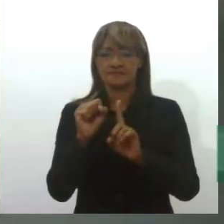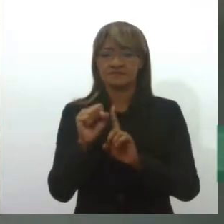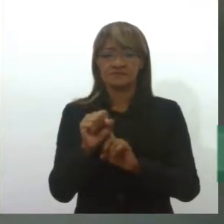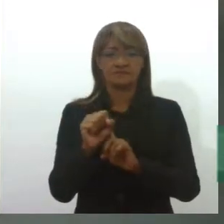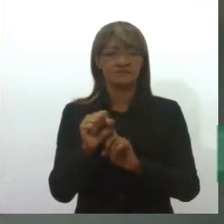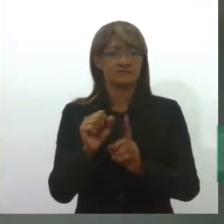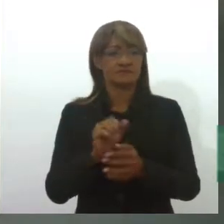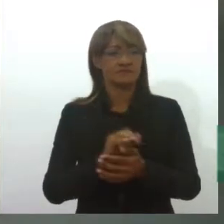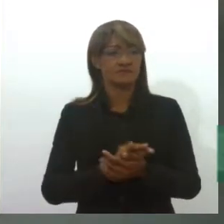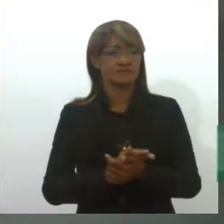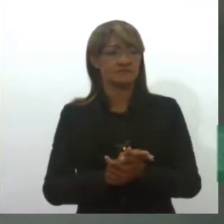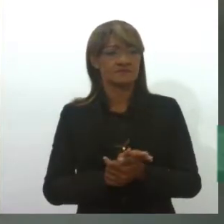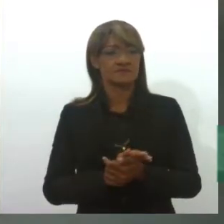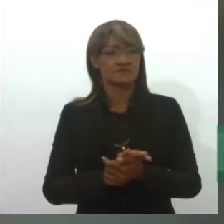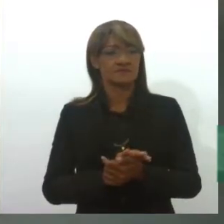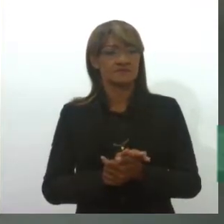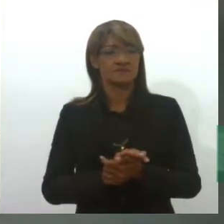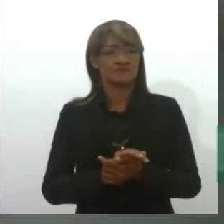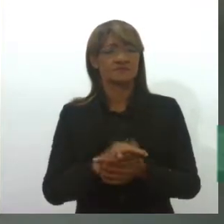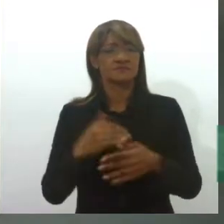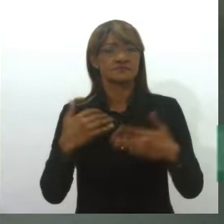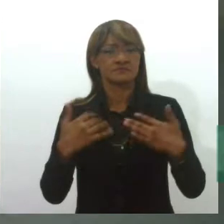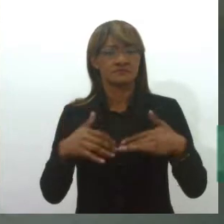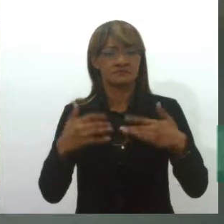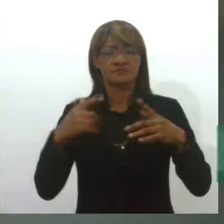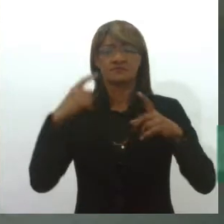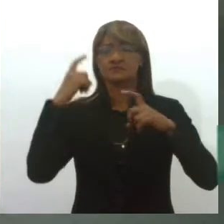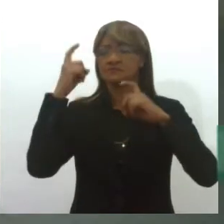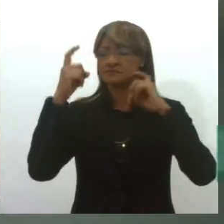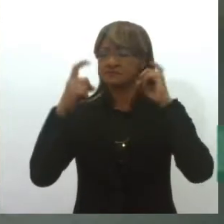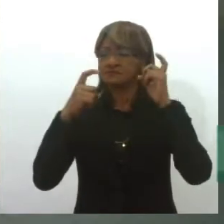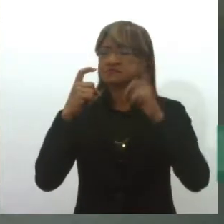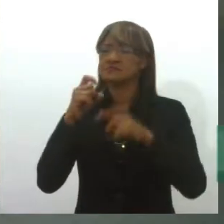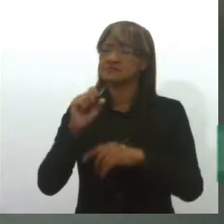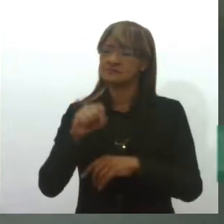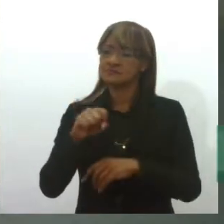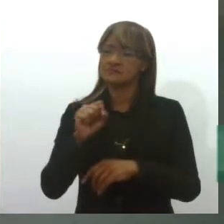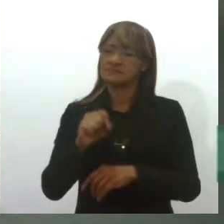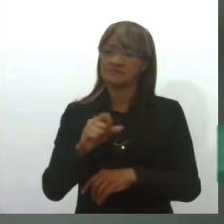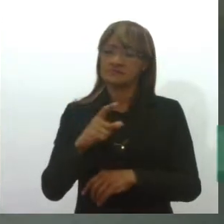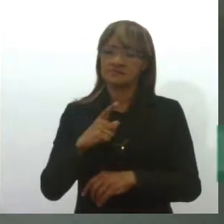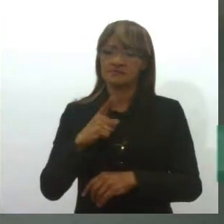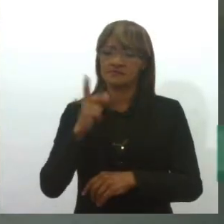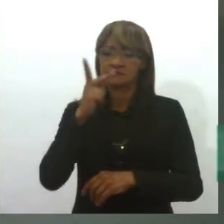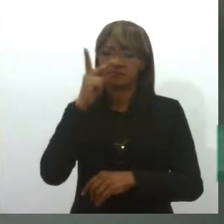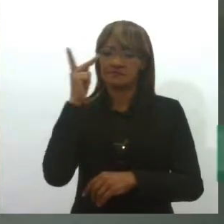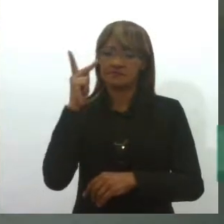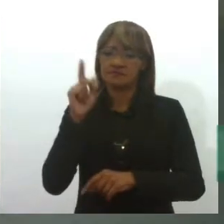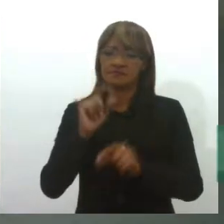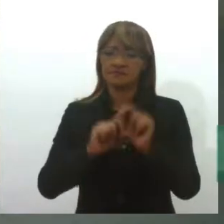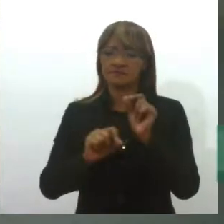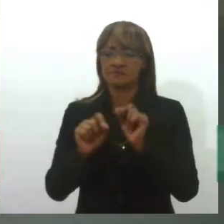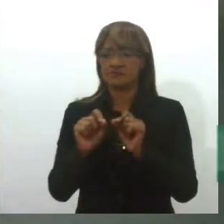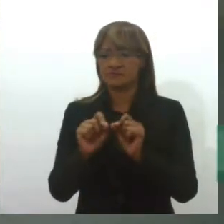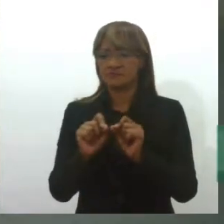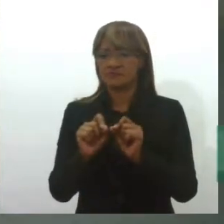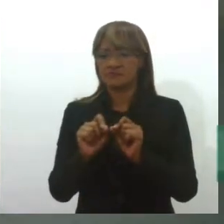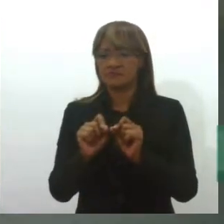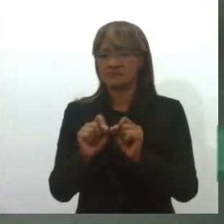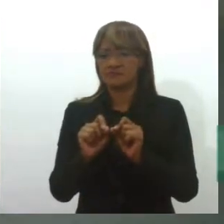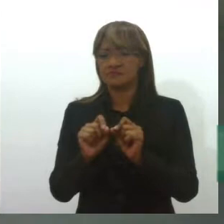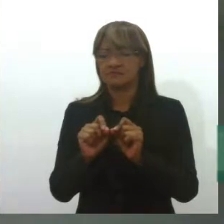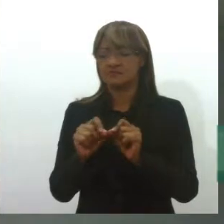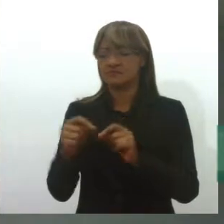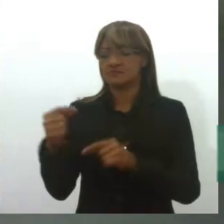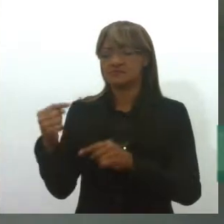nos preocupado bastante. E eu quero agradecer a você, Clécia, e a presença do Dr. Juan Santana para nós